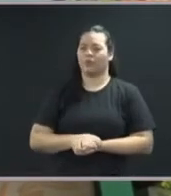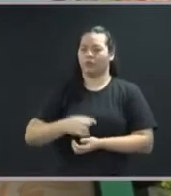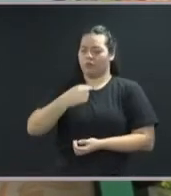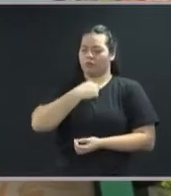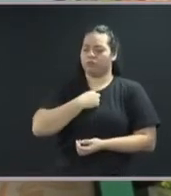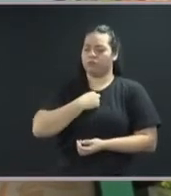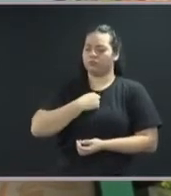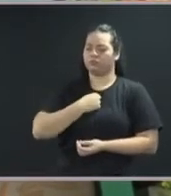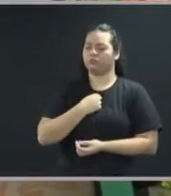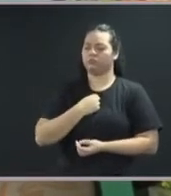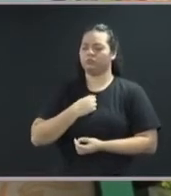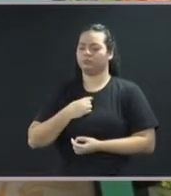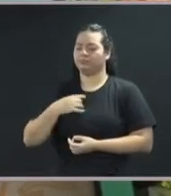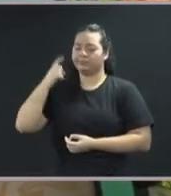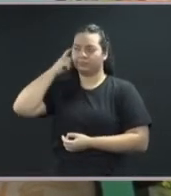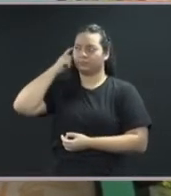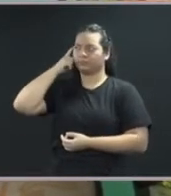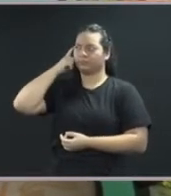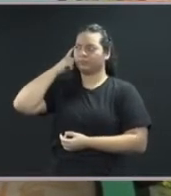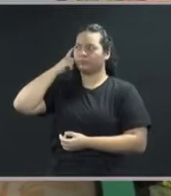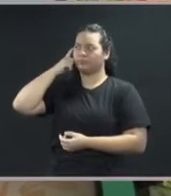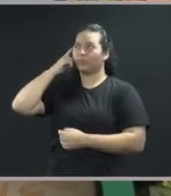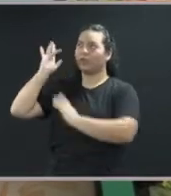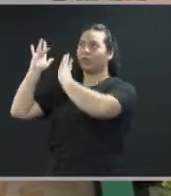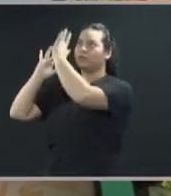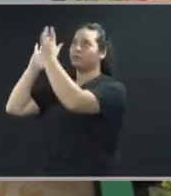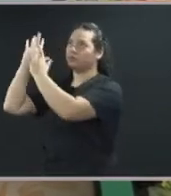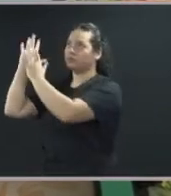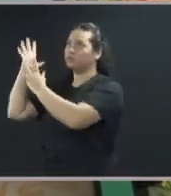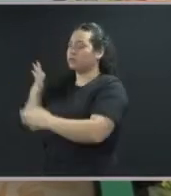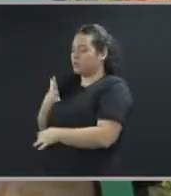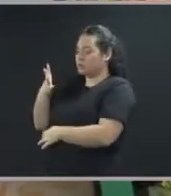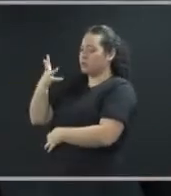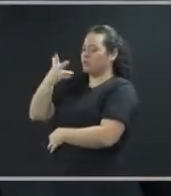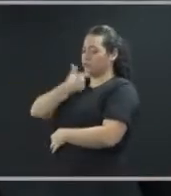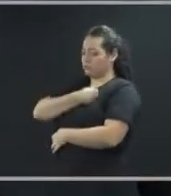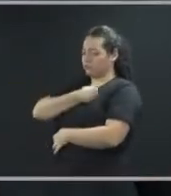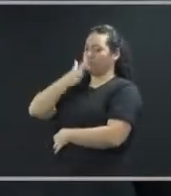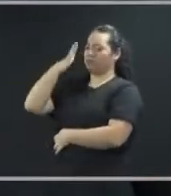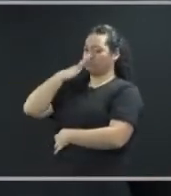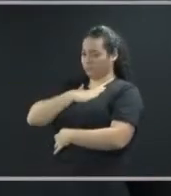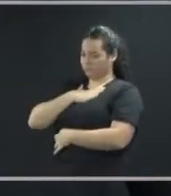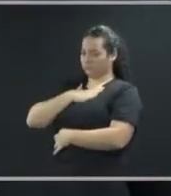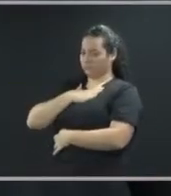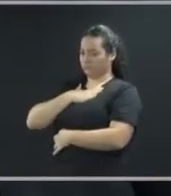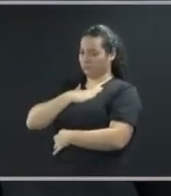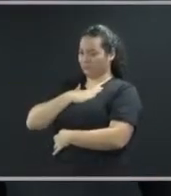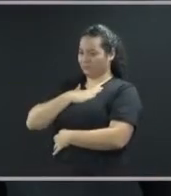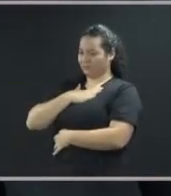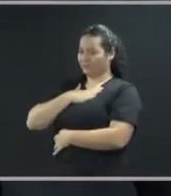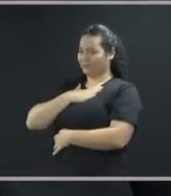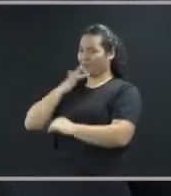no Calvário, pensa que Jesus disse: está consumado.